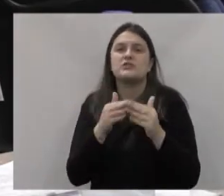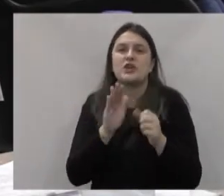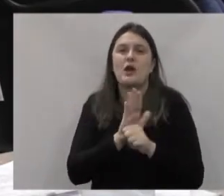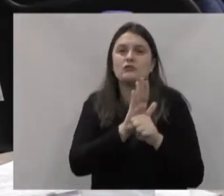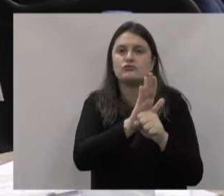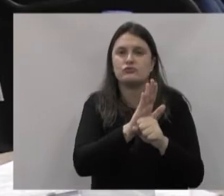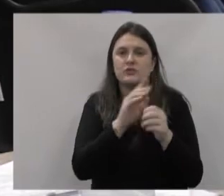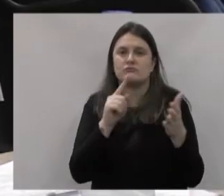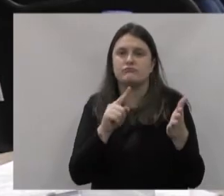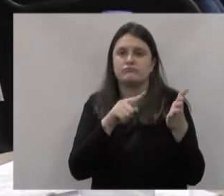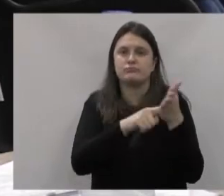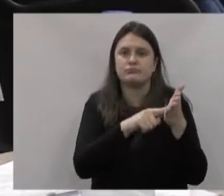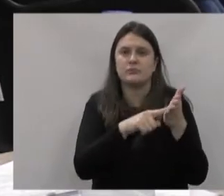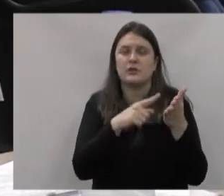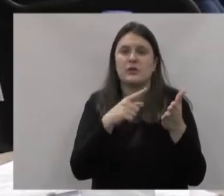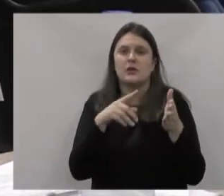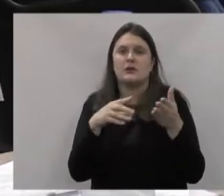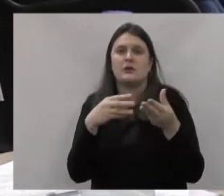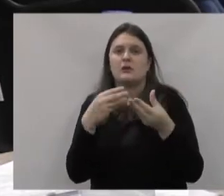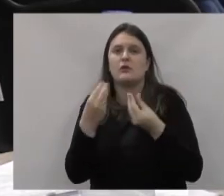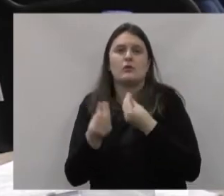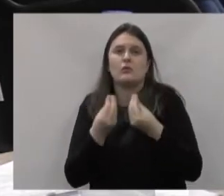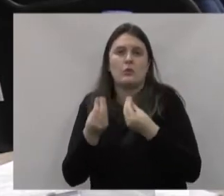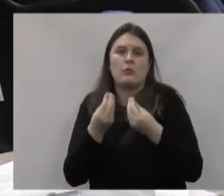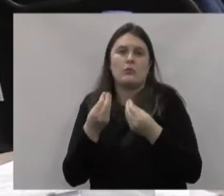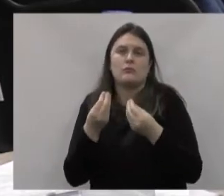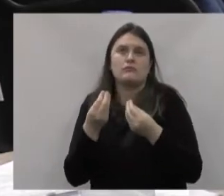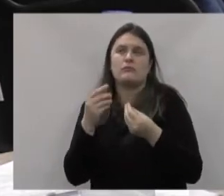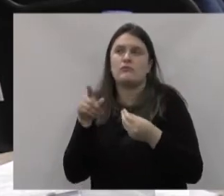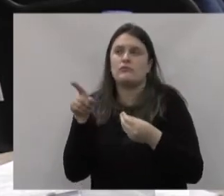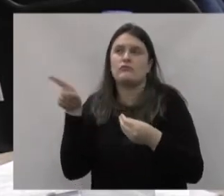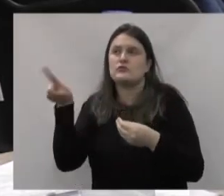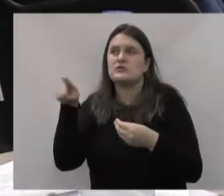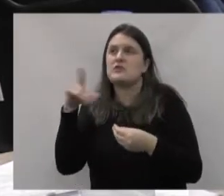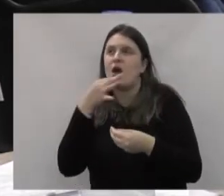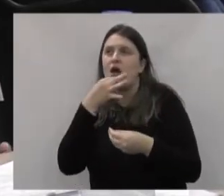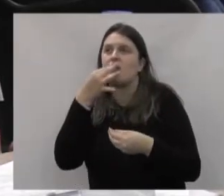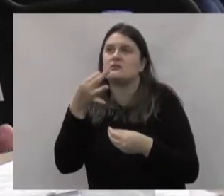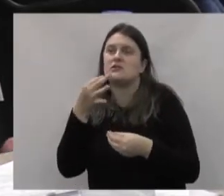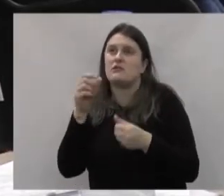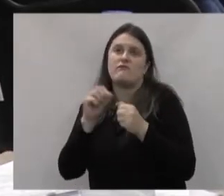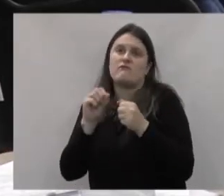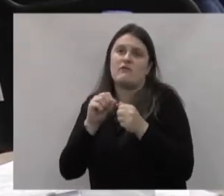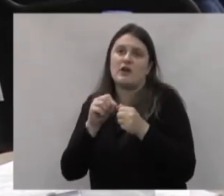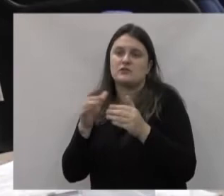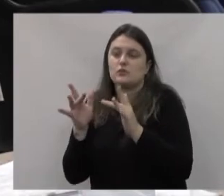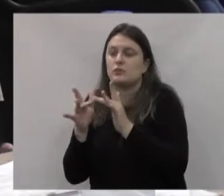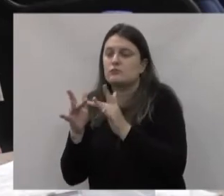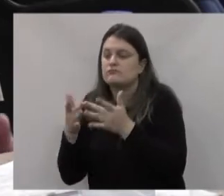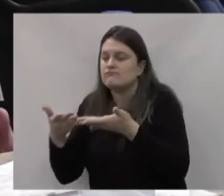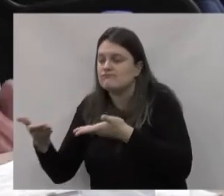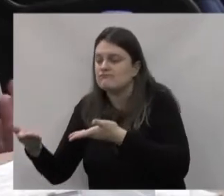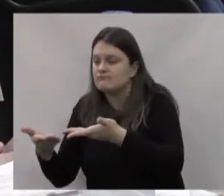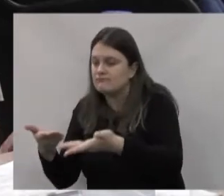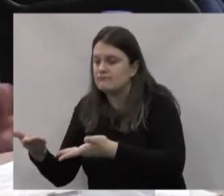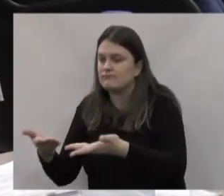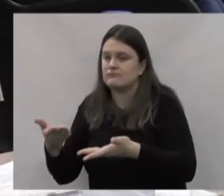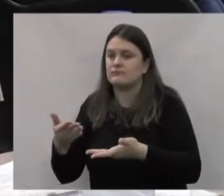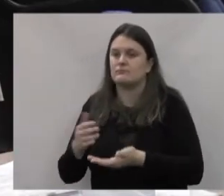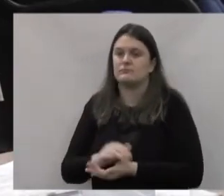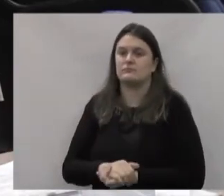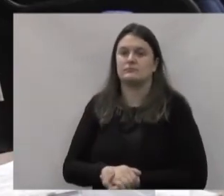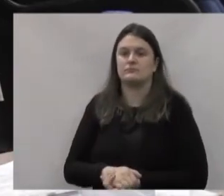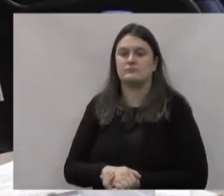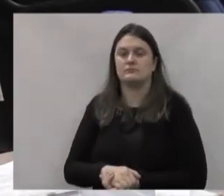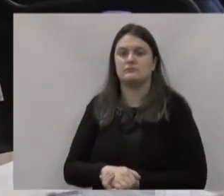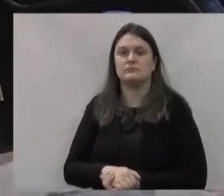uma denúncia e também de que forma que vocês fazem essa abordagem daí para chegar até